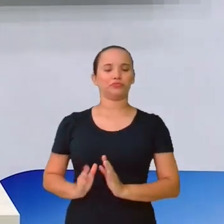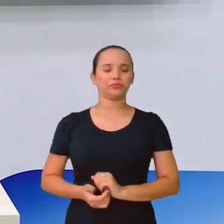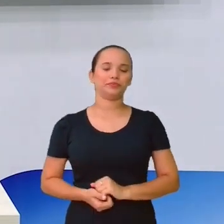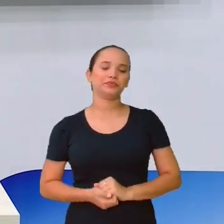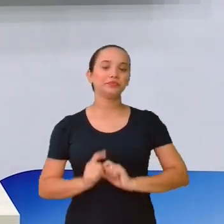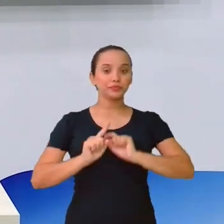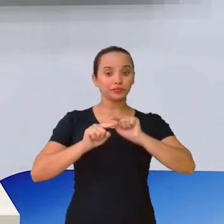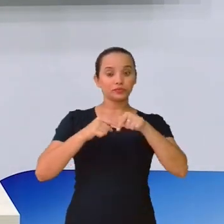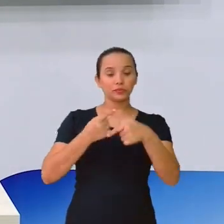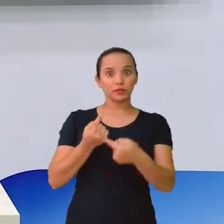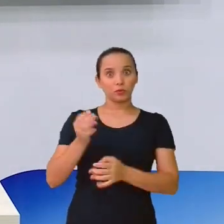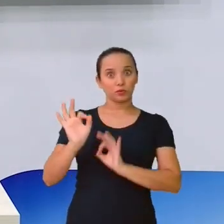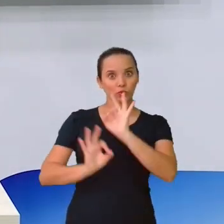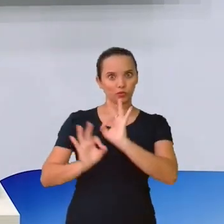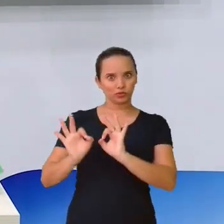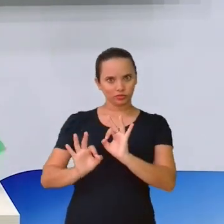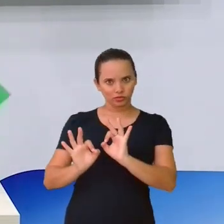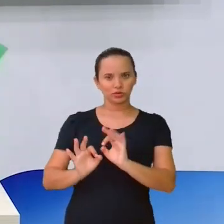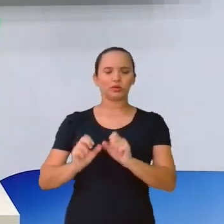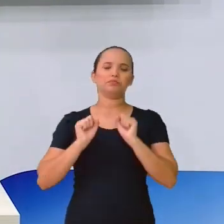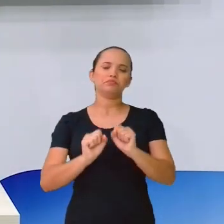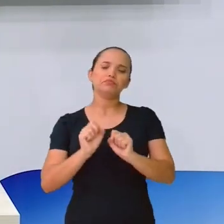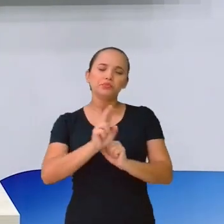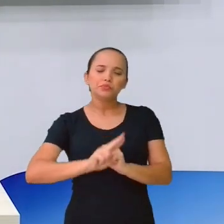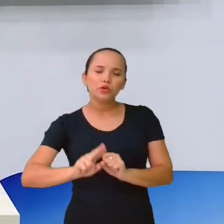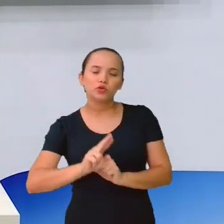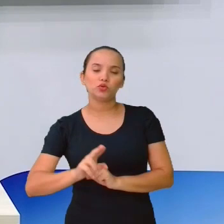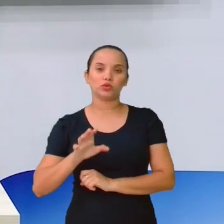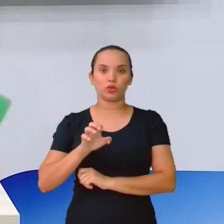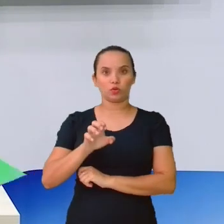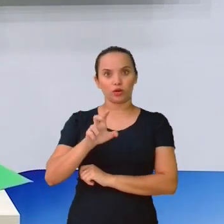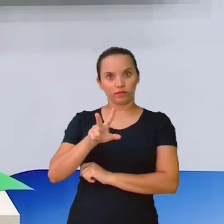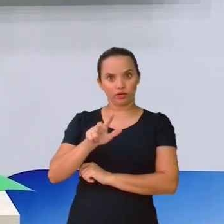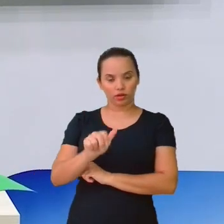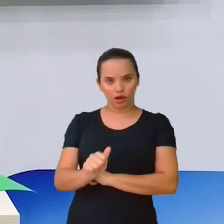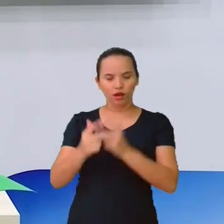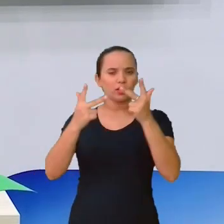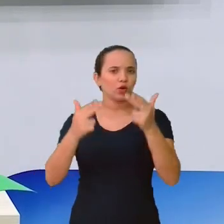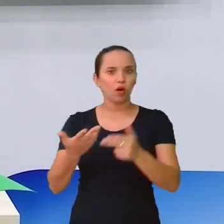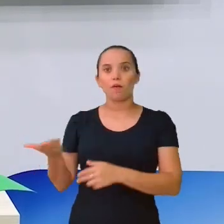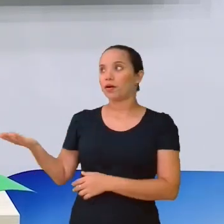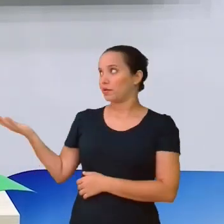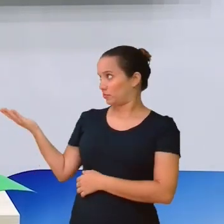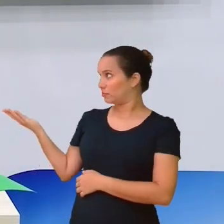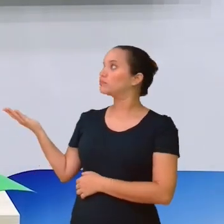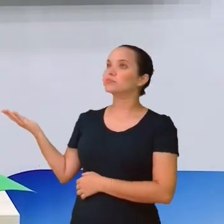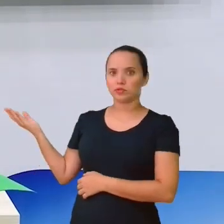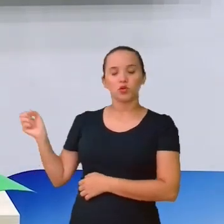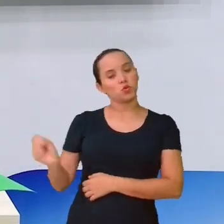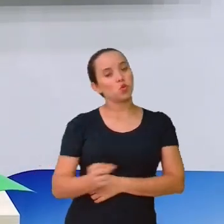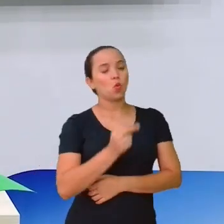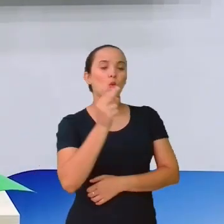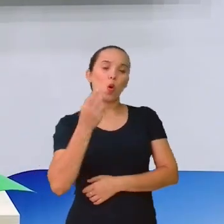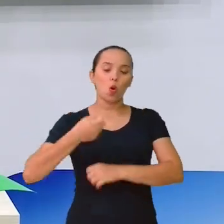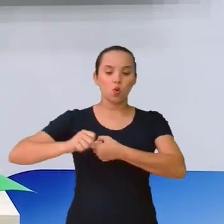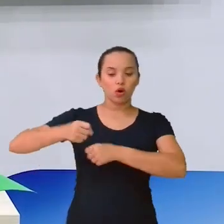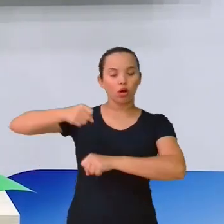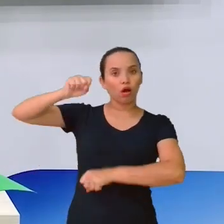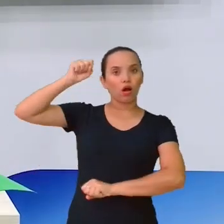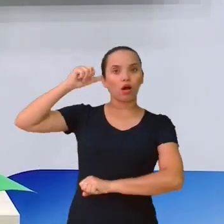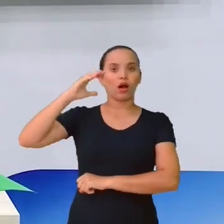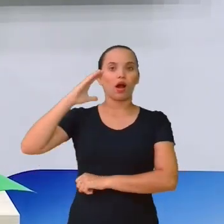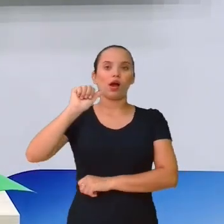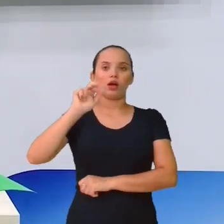trabalho, a gente pode usar tanto um emborrachado como esse, viu, gente? Eu também posso usar também cartolinas, tá? Tem aqui